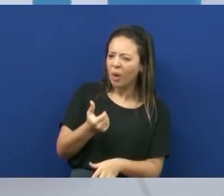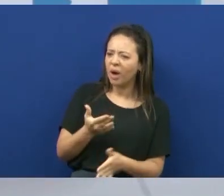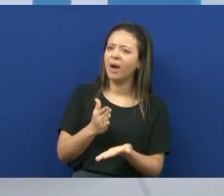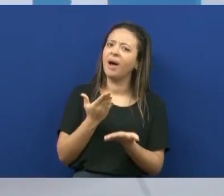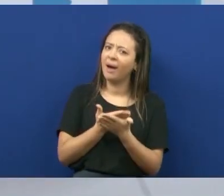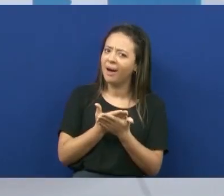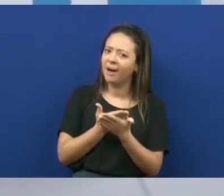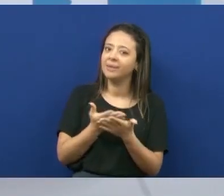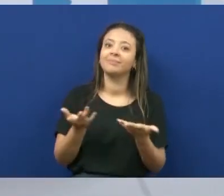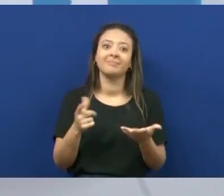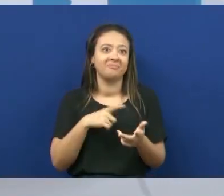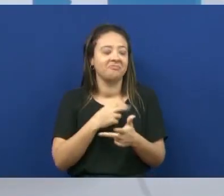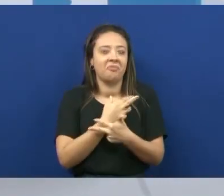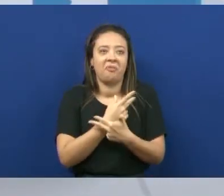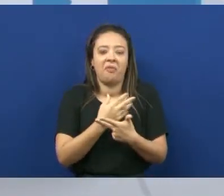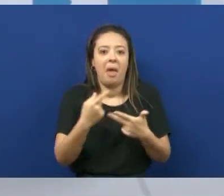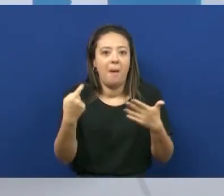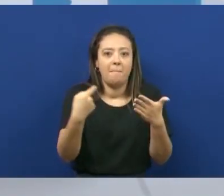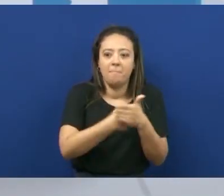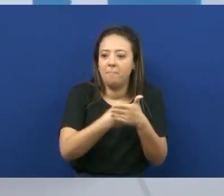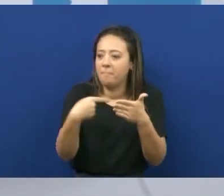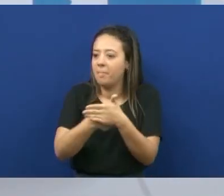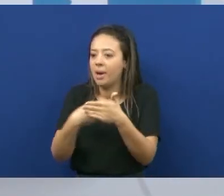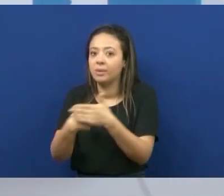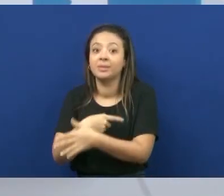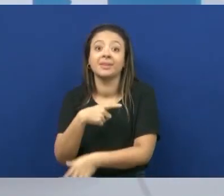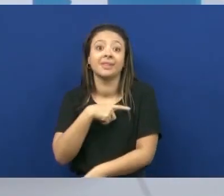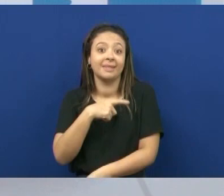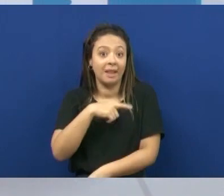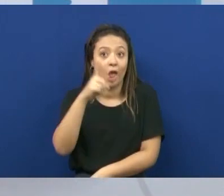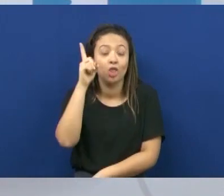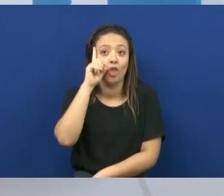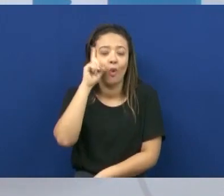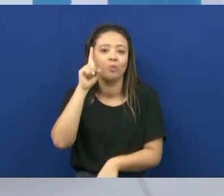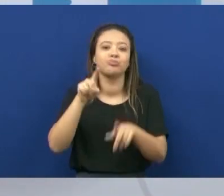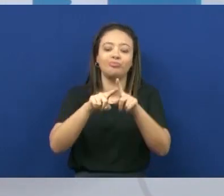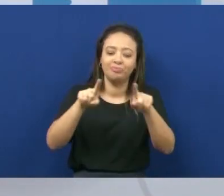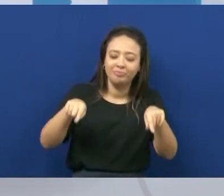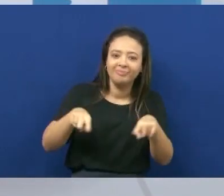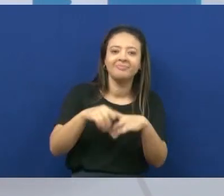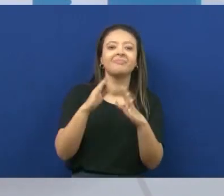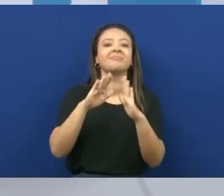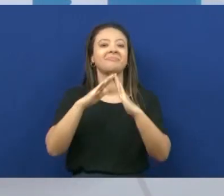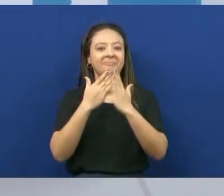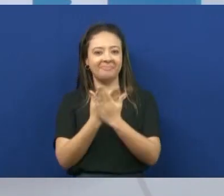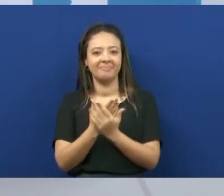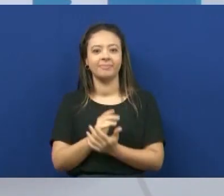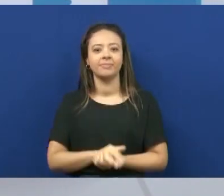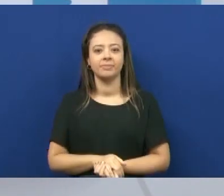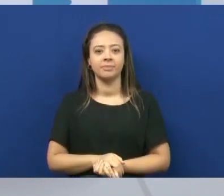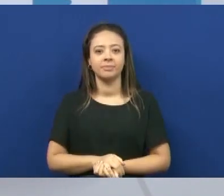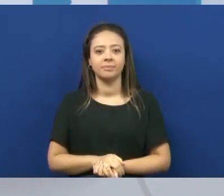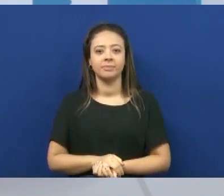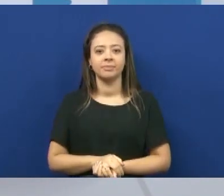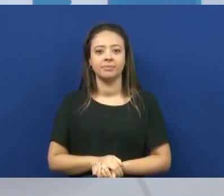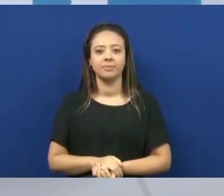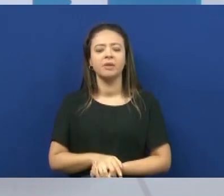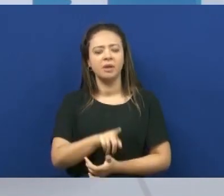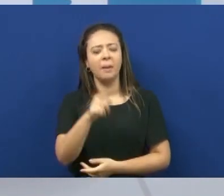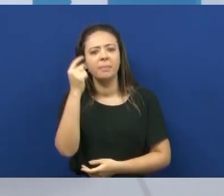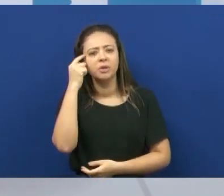Essas perguntas e outras são que a gente escuta muito dentro da sala de aula. Você já parou para pensar quanto tempo nós estamos